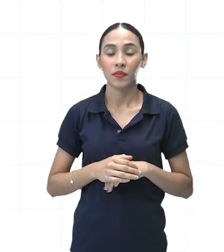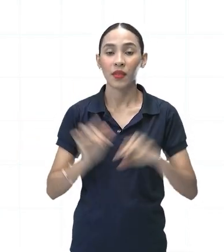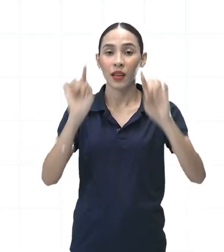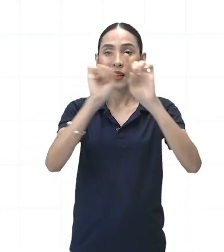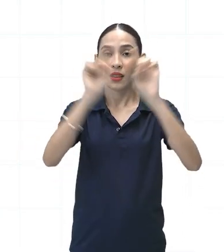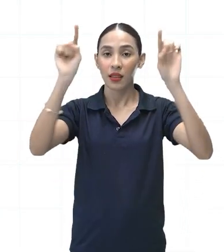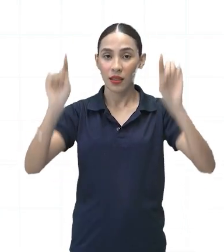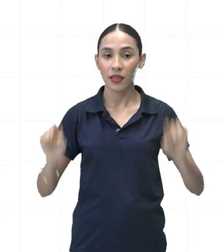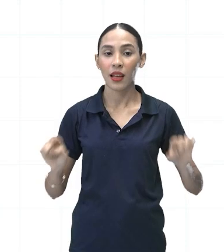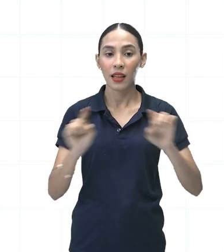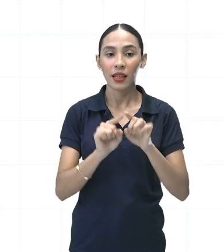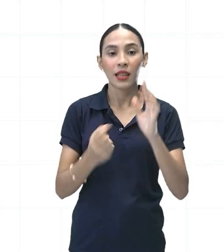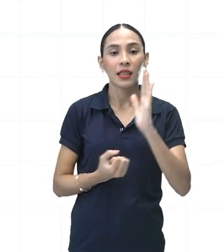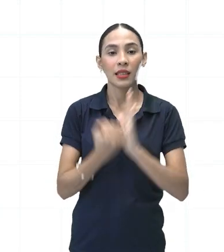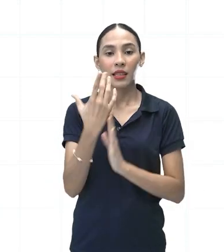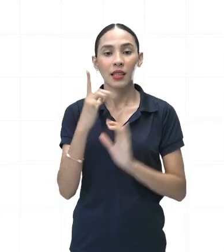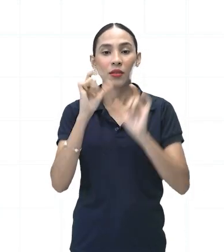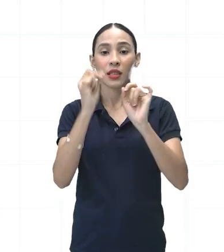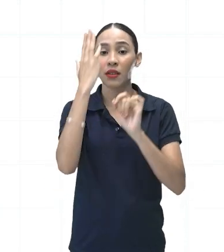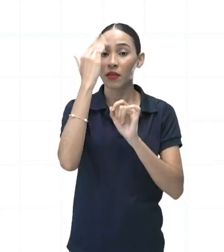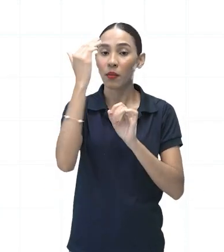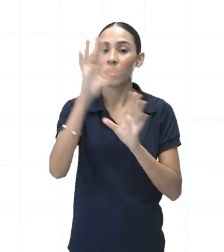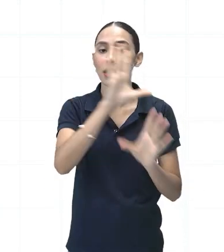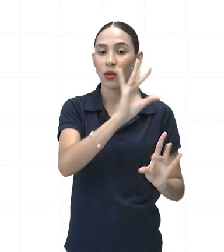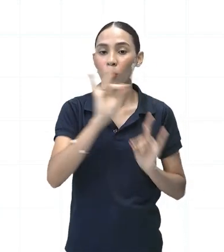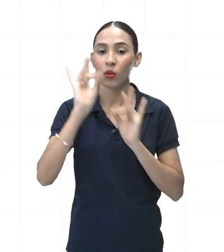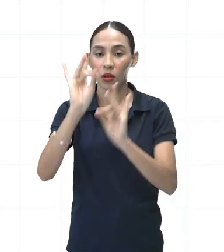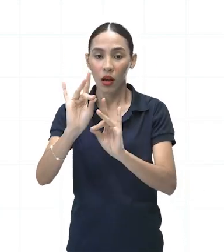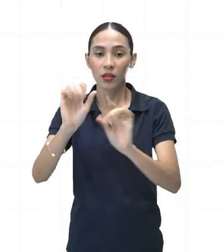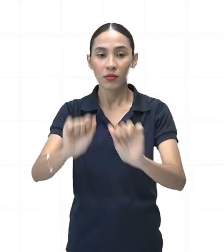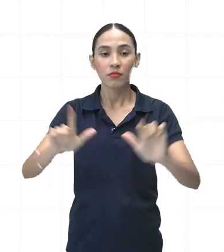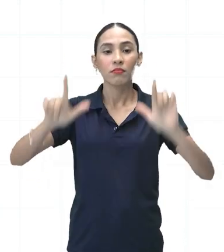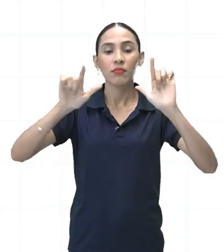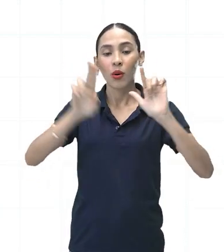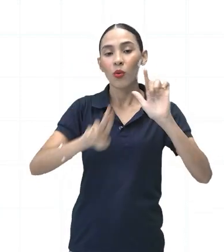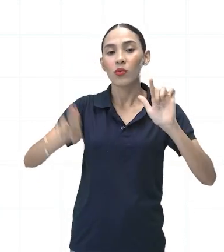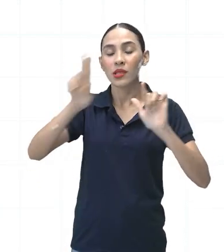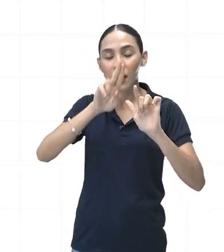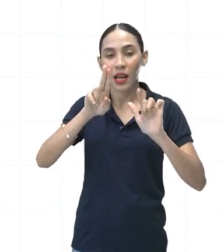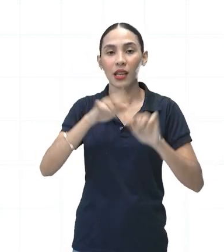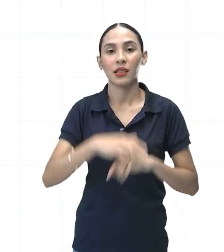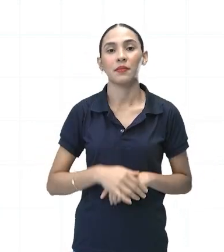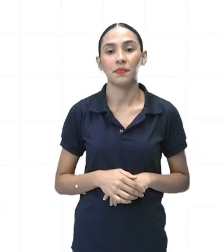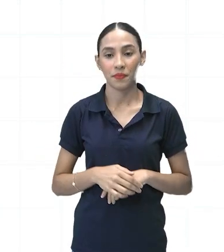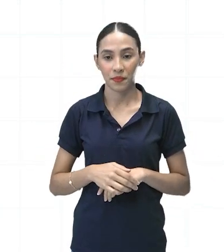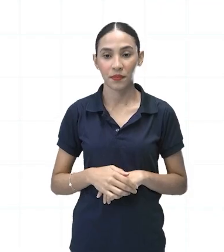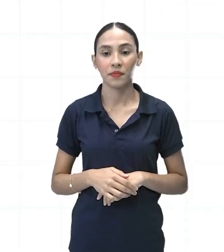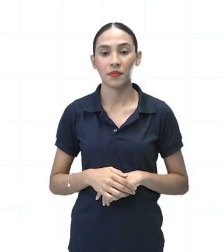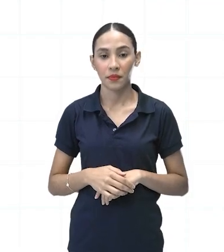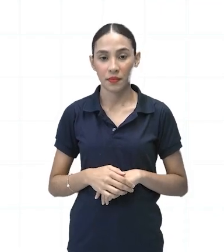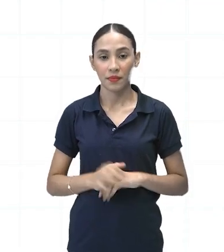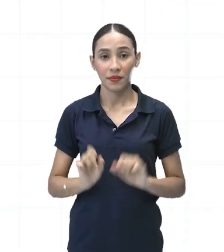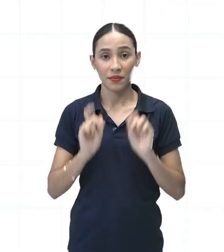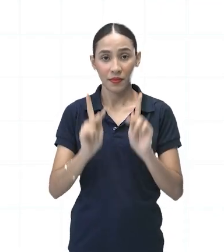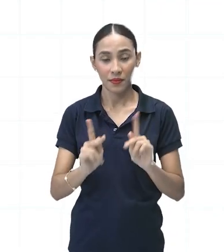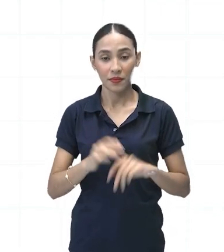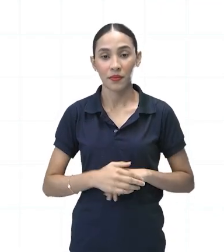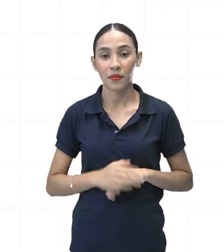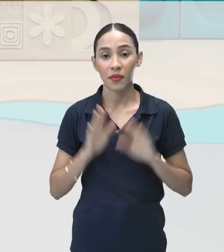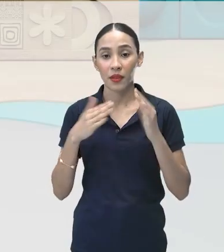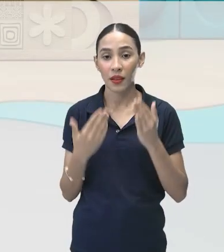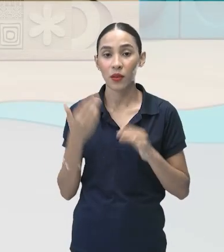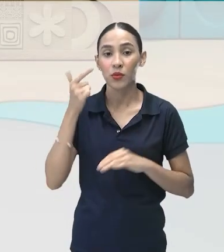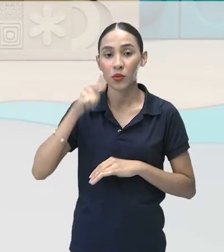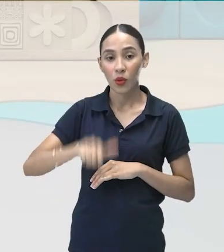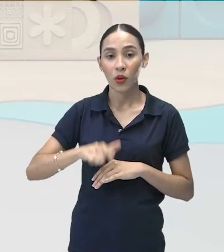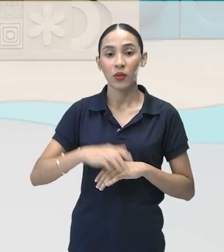das telas, dando origem à famosa colagens, amplamente utilizada a partir de então. Certo? Então, aqui mais